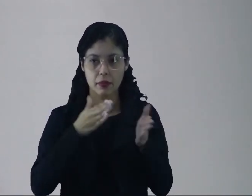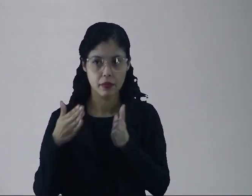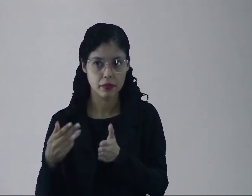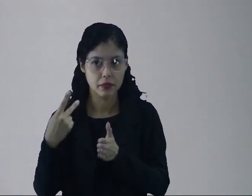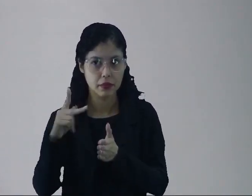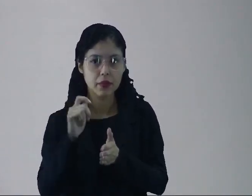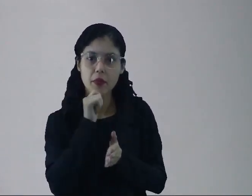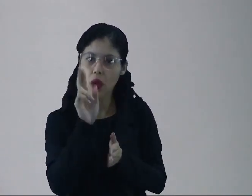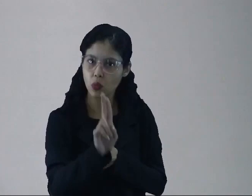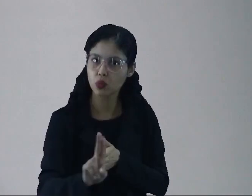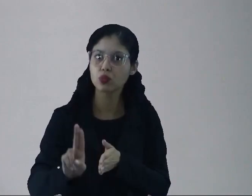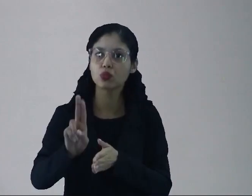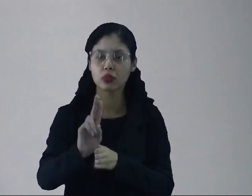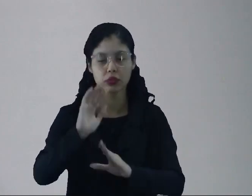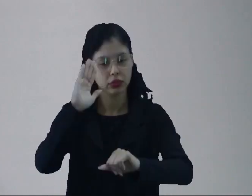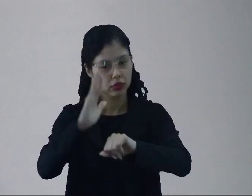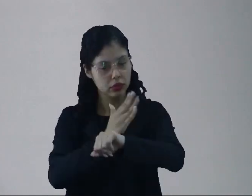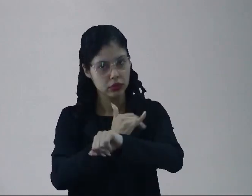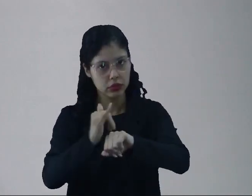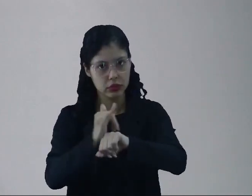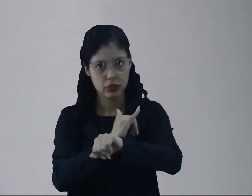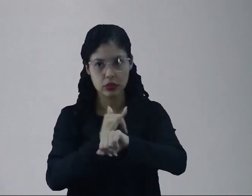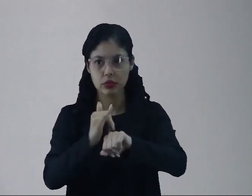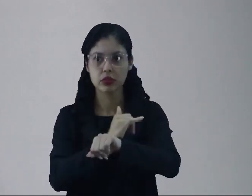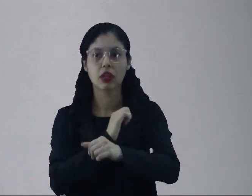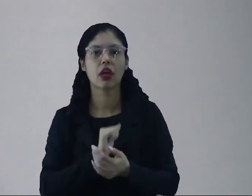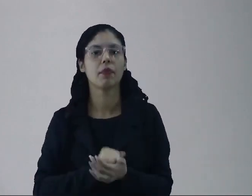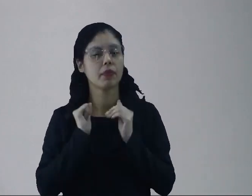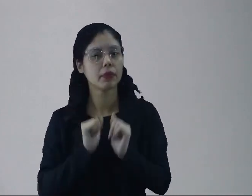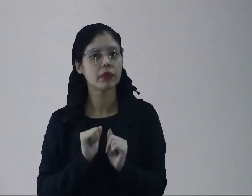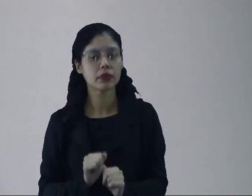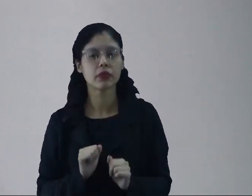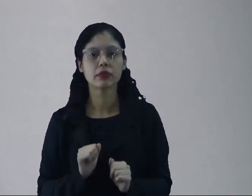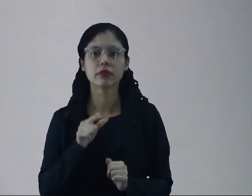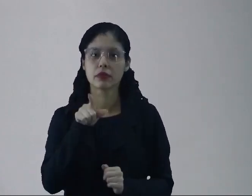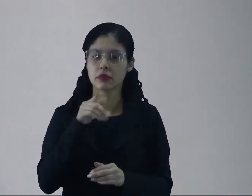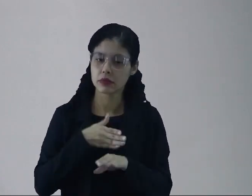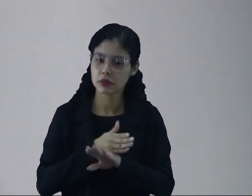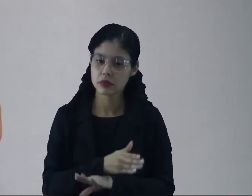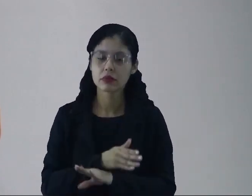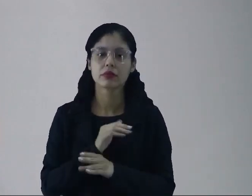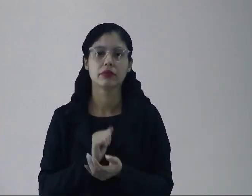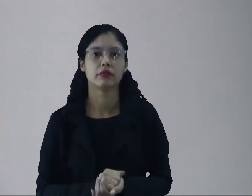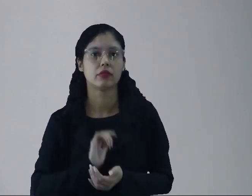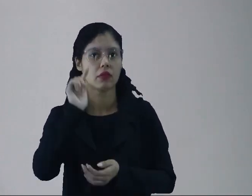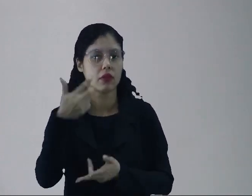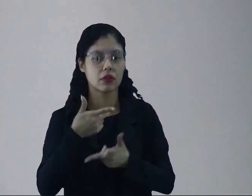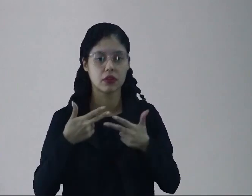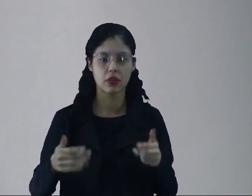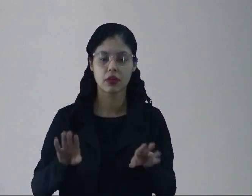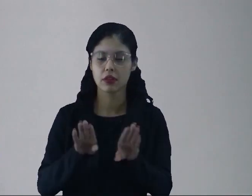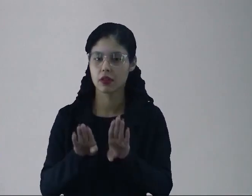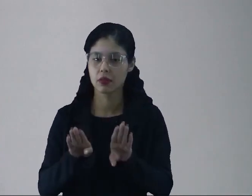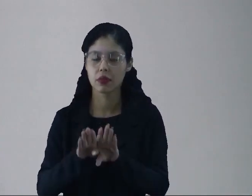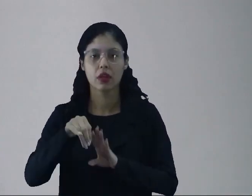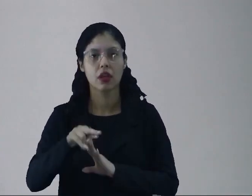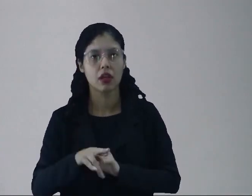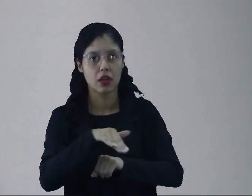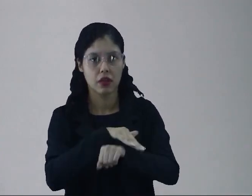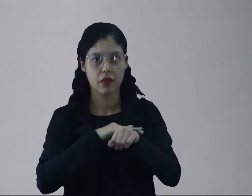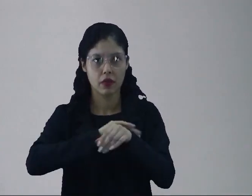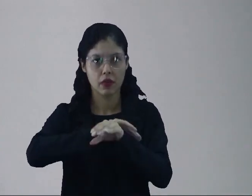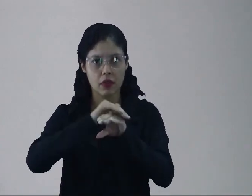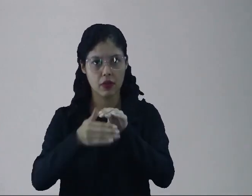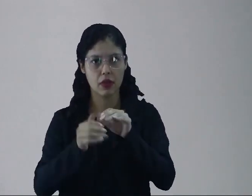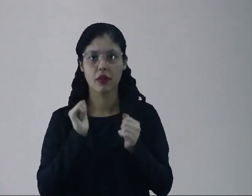daí ela usa estratégias, a gente vai ver logo à frente, para poder permitir essa entrada. Uma outra coisa que a membrana plasmática